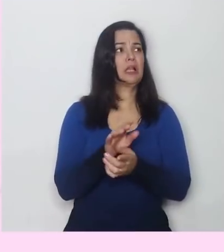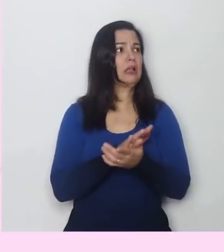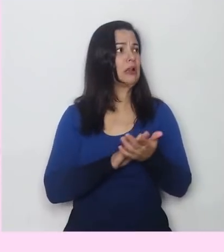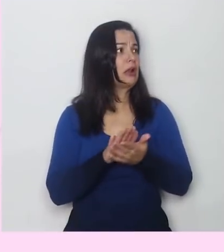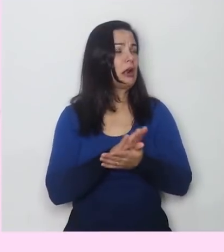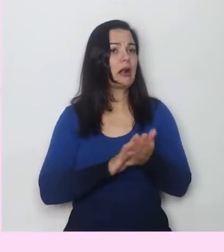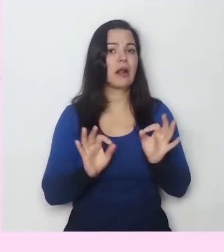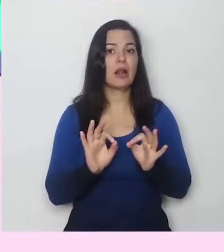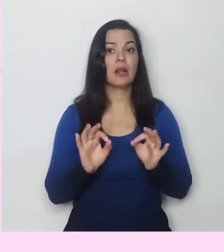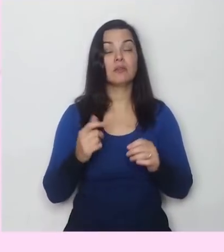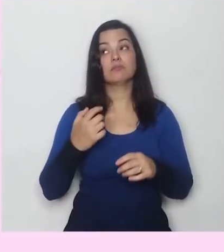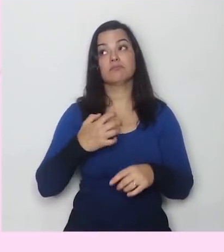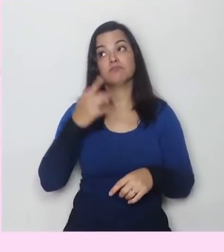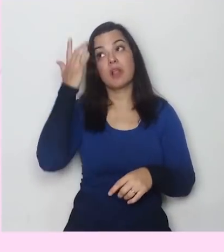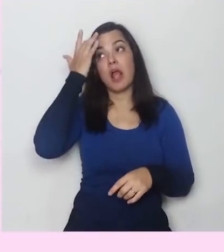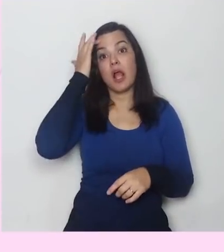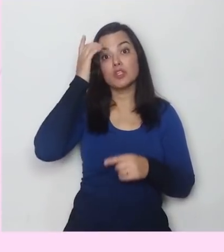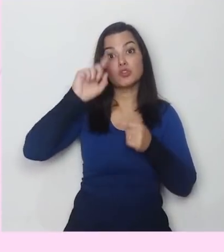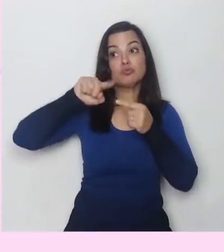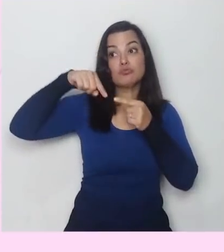lado.